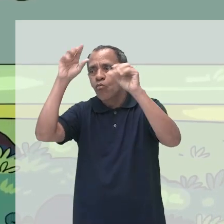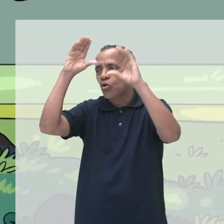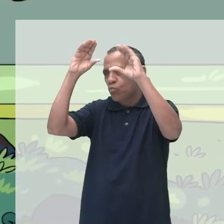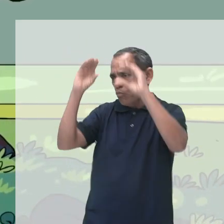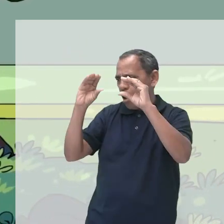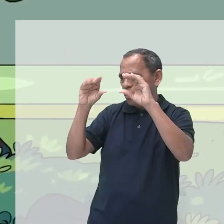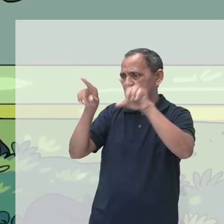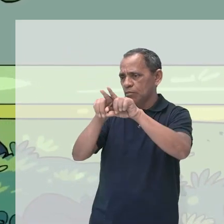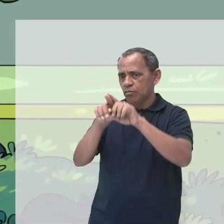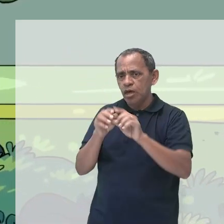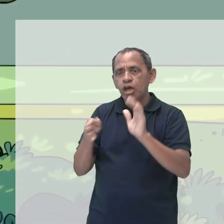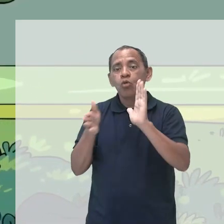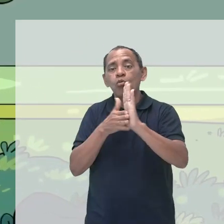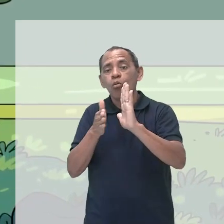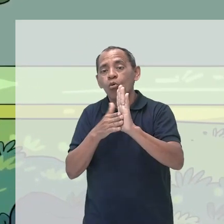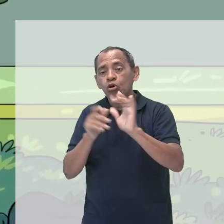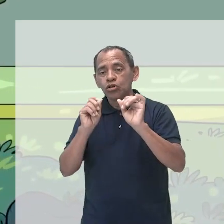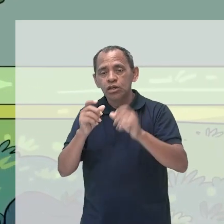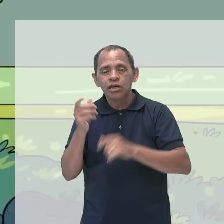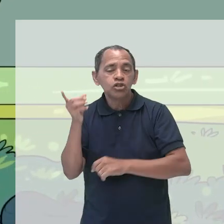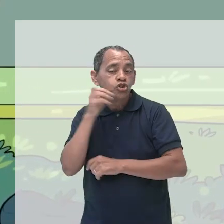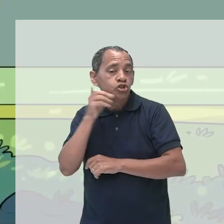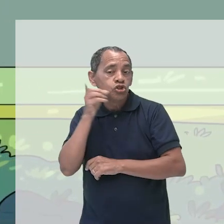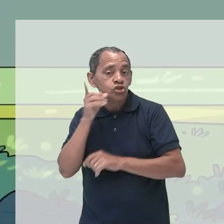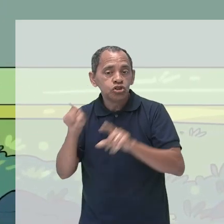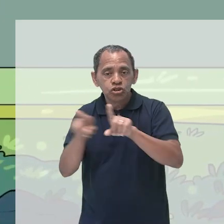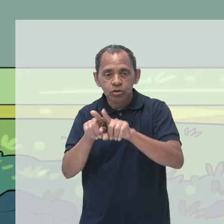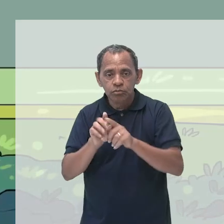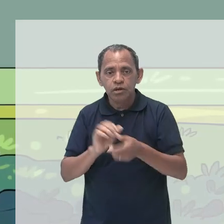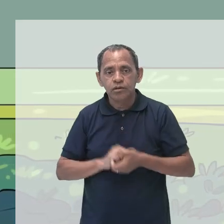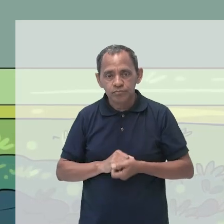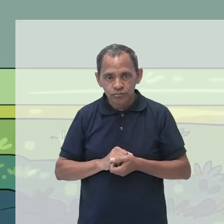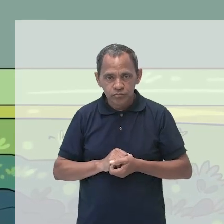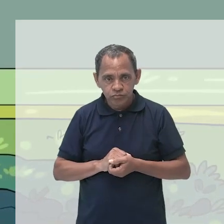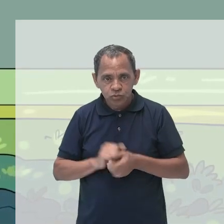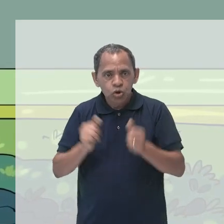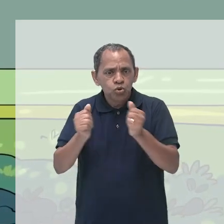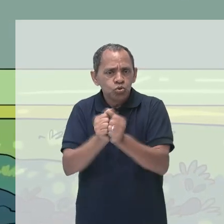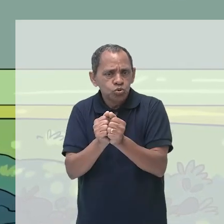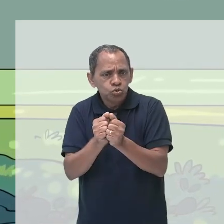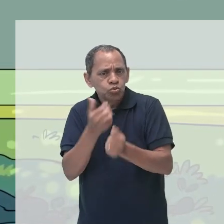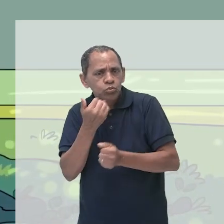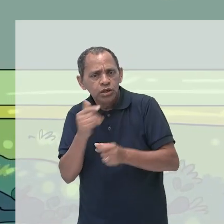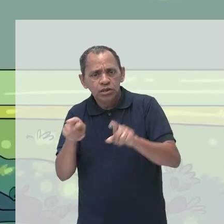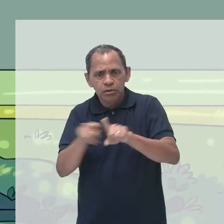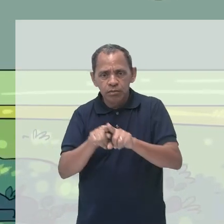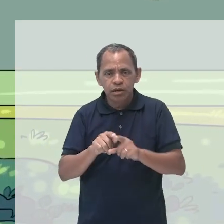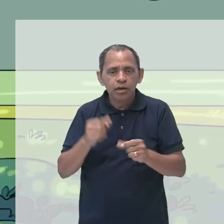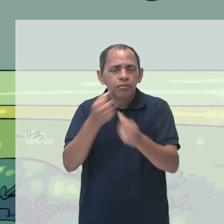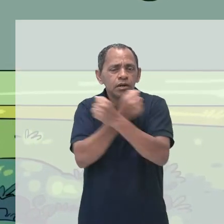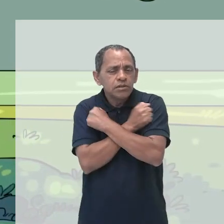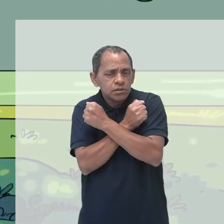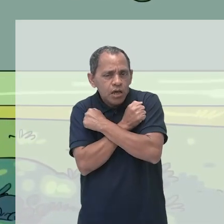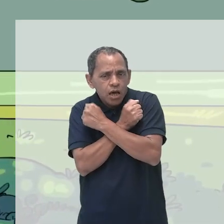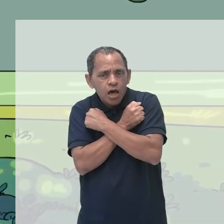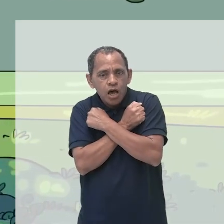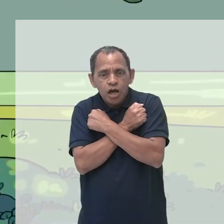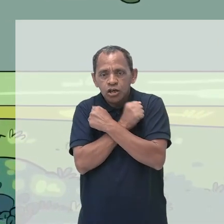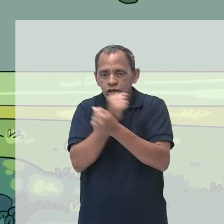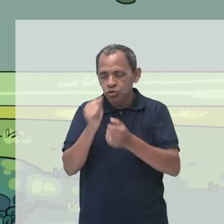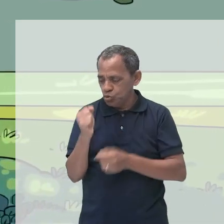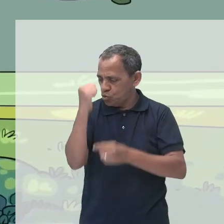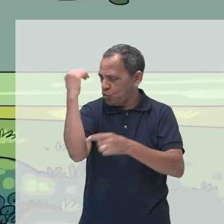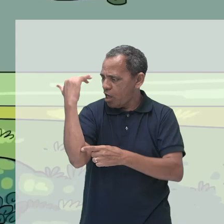se propunham todos os dias a merendar chuvas. Abraçadas efusivamente, os galhos serviam